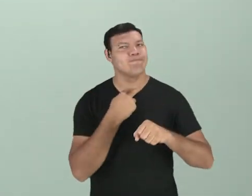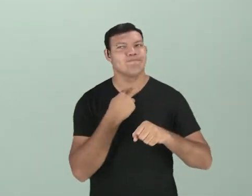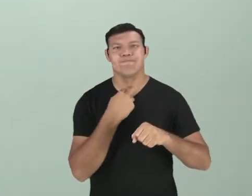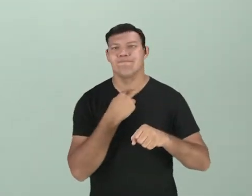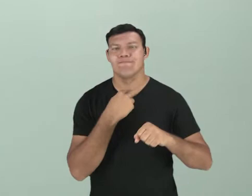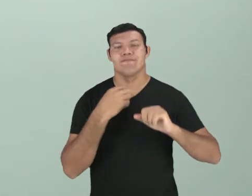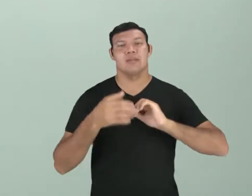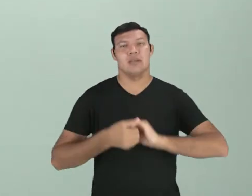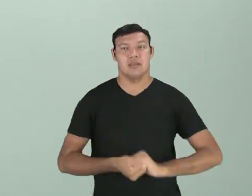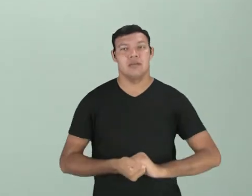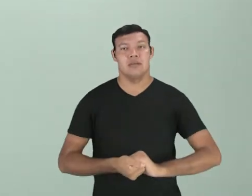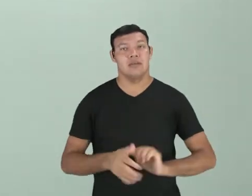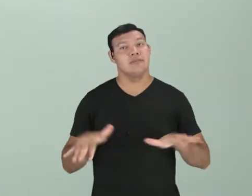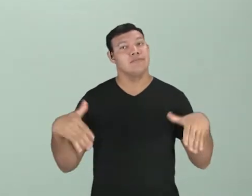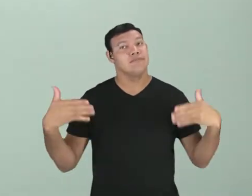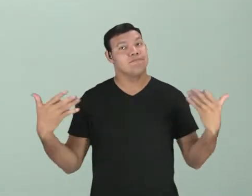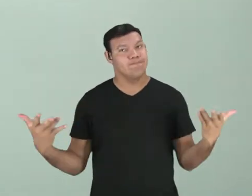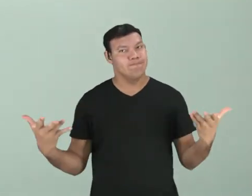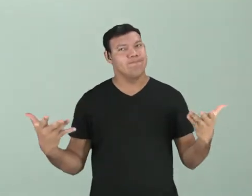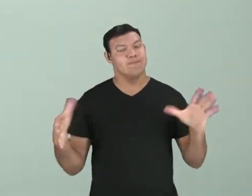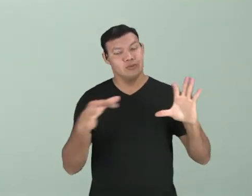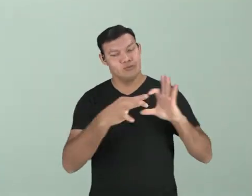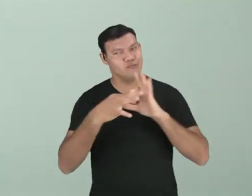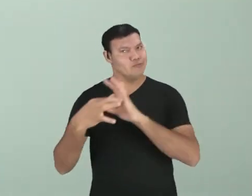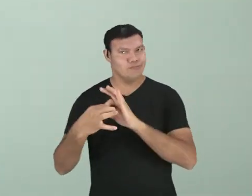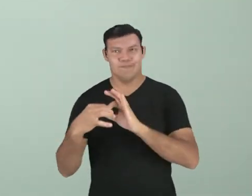meu texto. Claro, sem contexto.